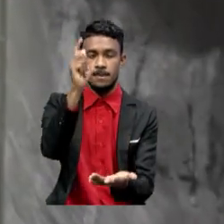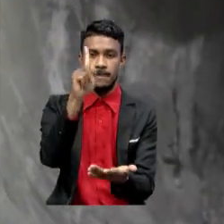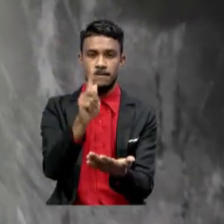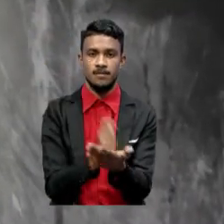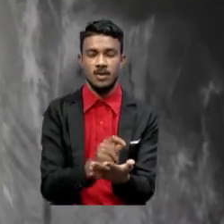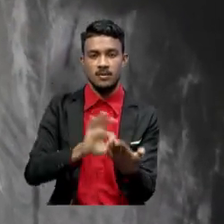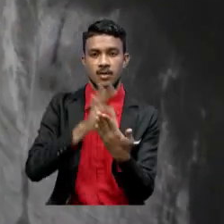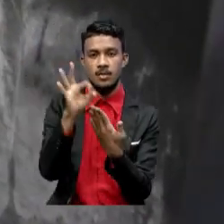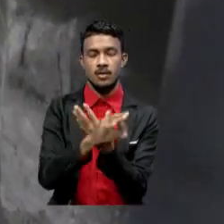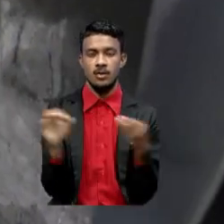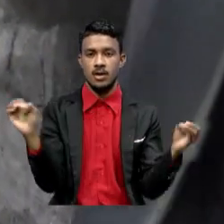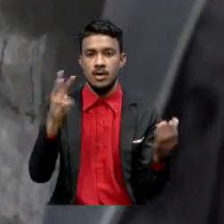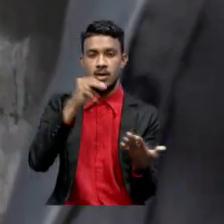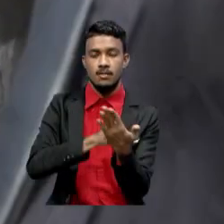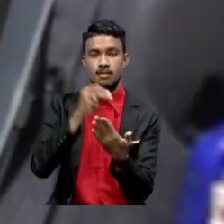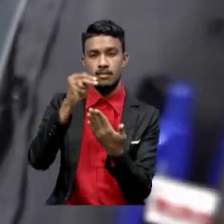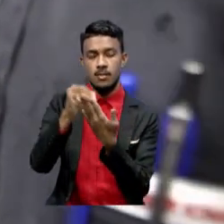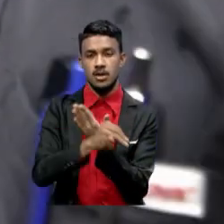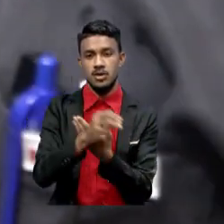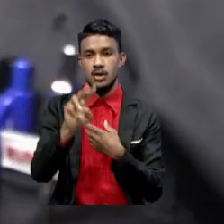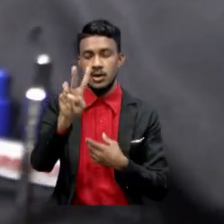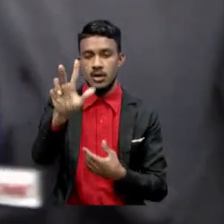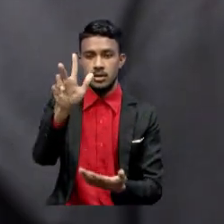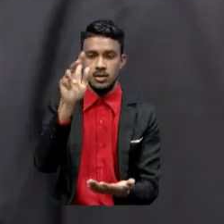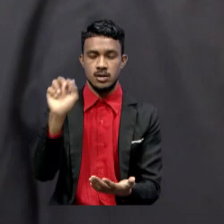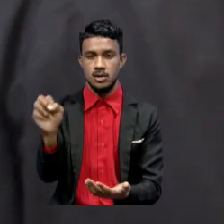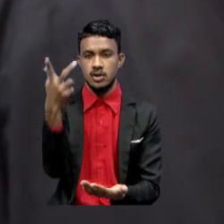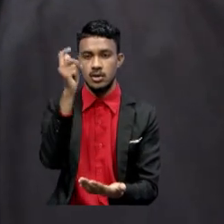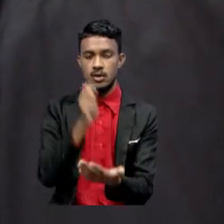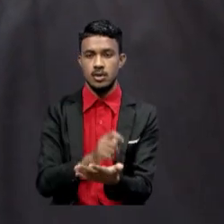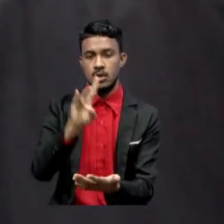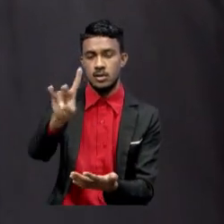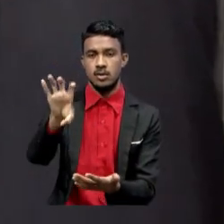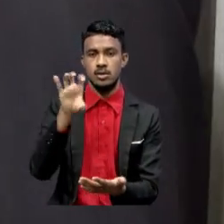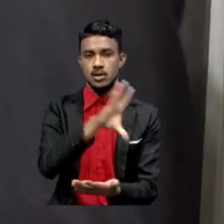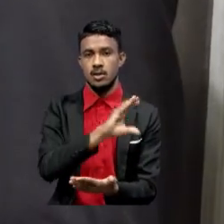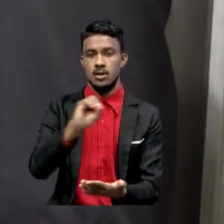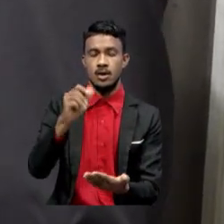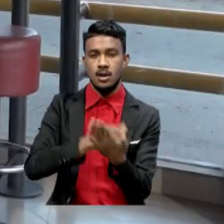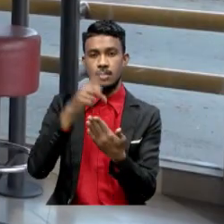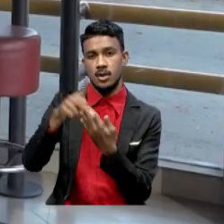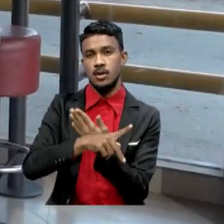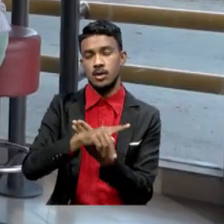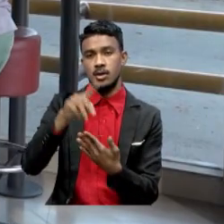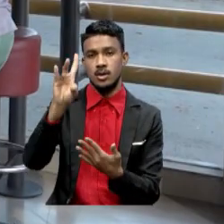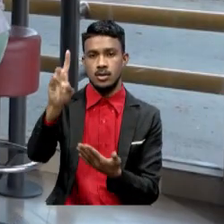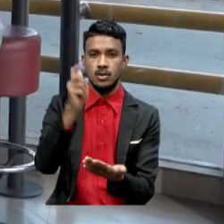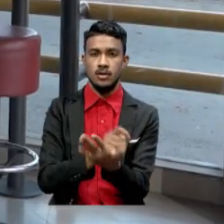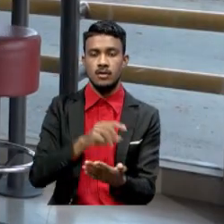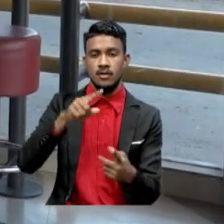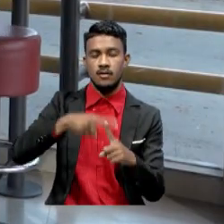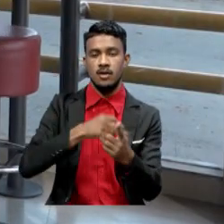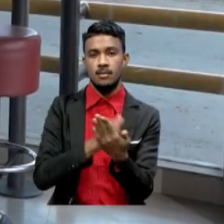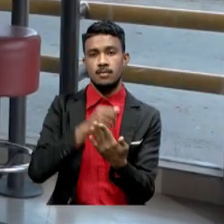fevereiro laia março rihun sanu resin tolo atus hitu abril rihun hitu fulan maio rihun sanu resin